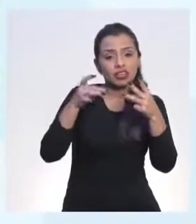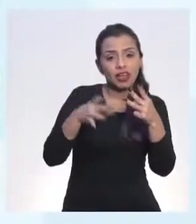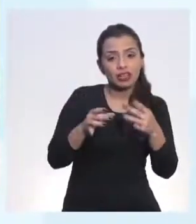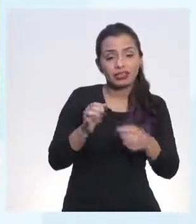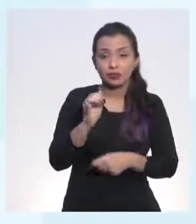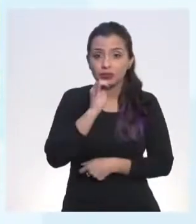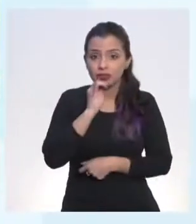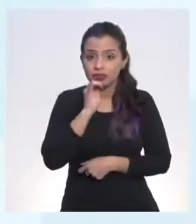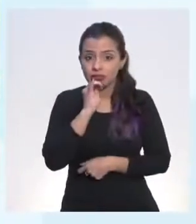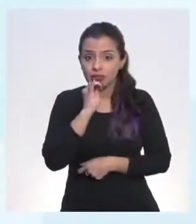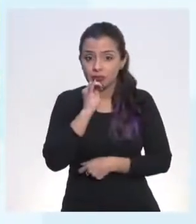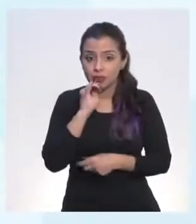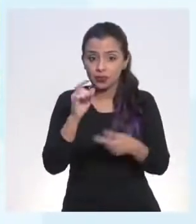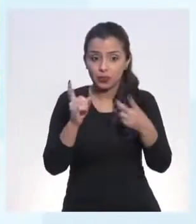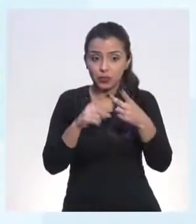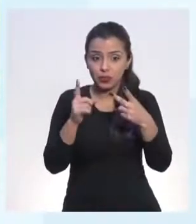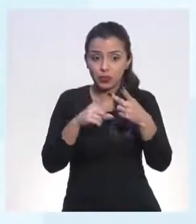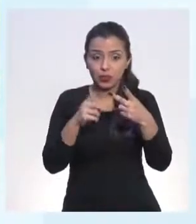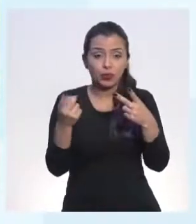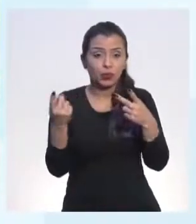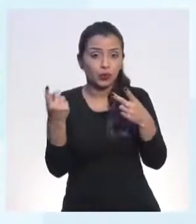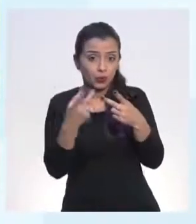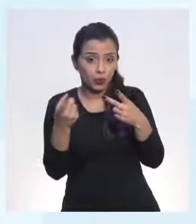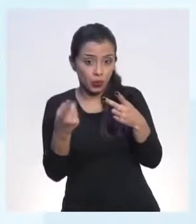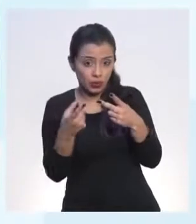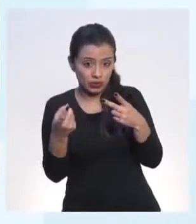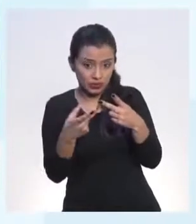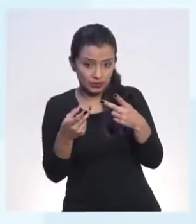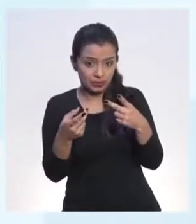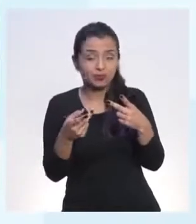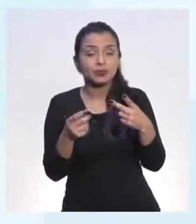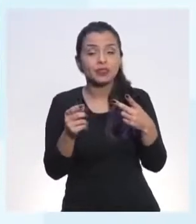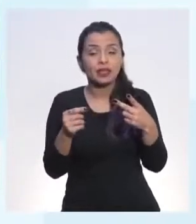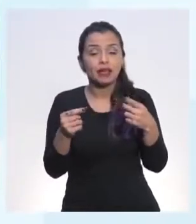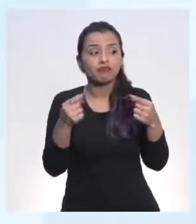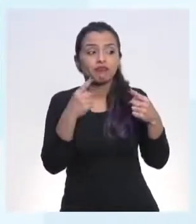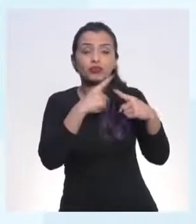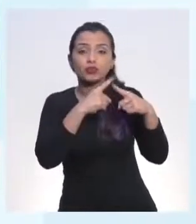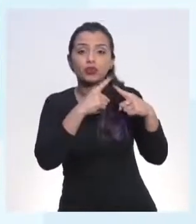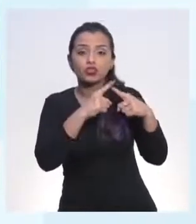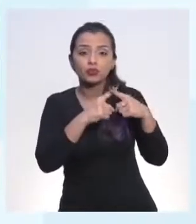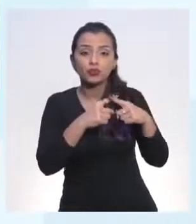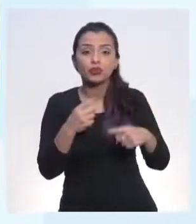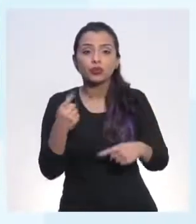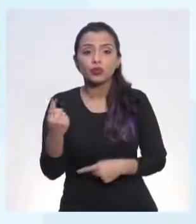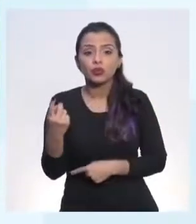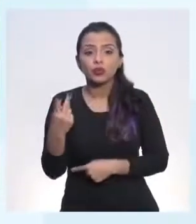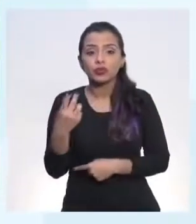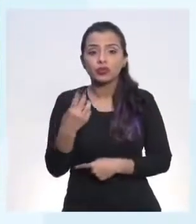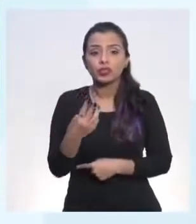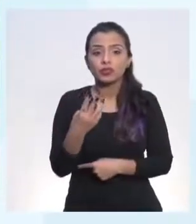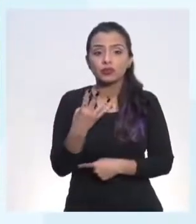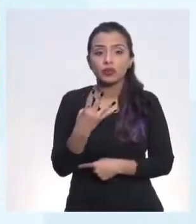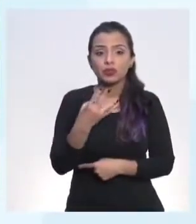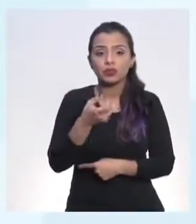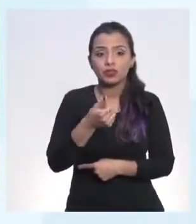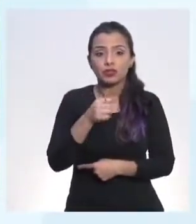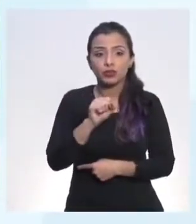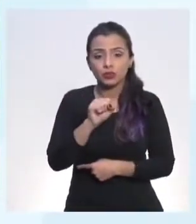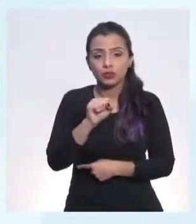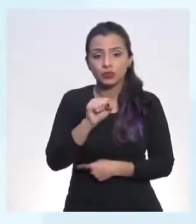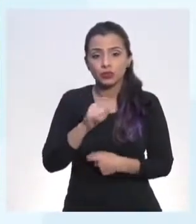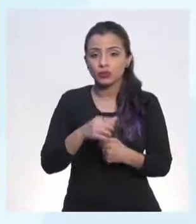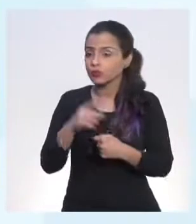12, eu fui ver os múltiplos. 1, 2, 3, 4, 6, 12. Fui encontrar os divisores de 24 e os divisores